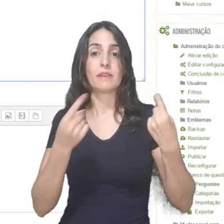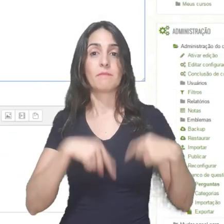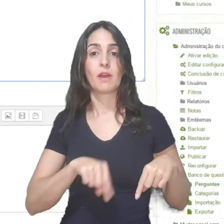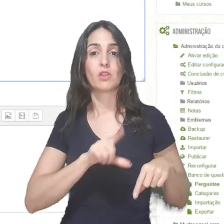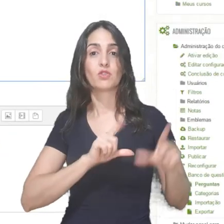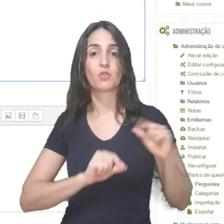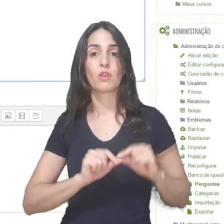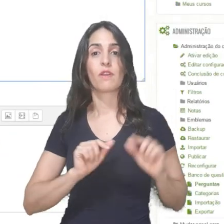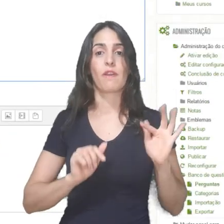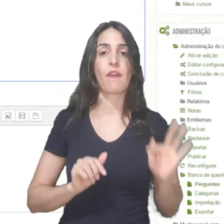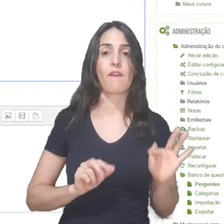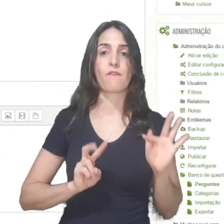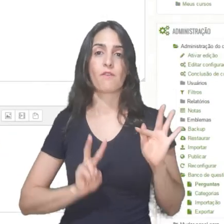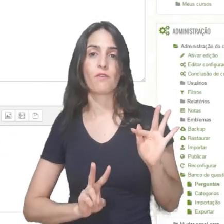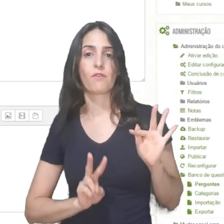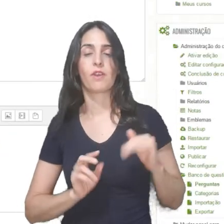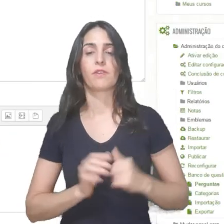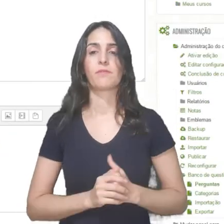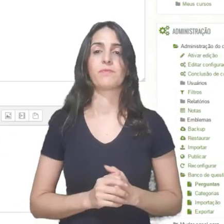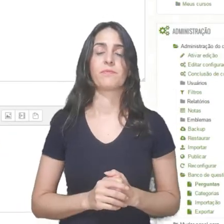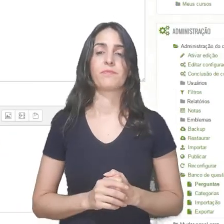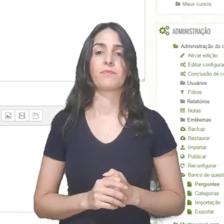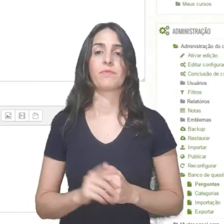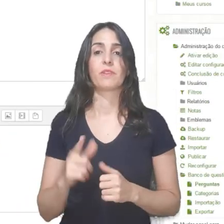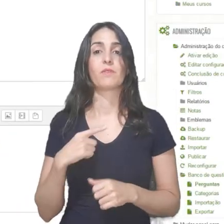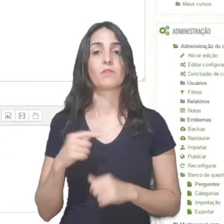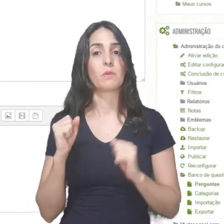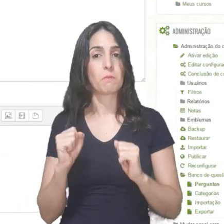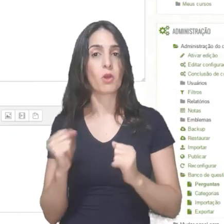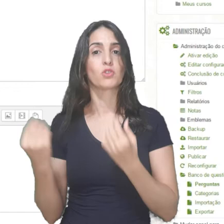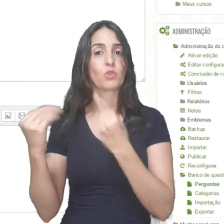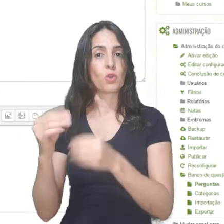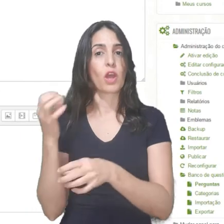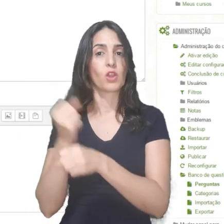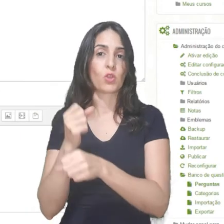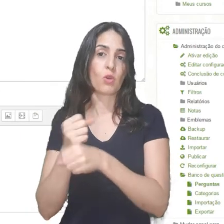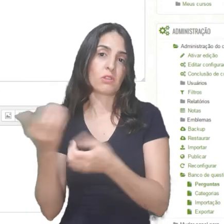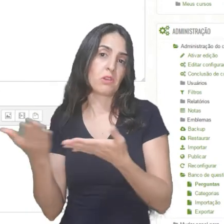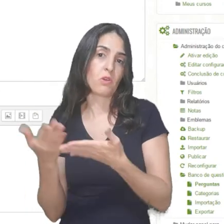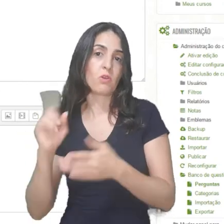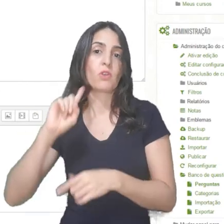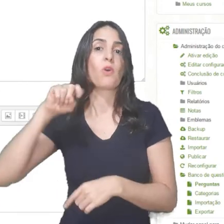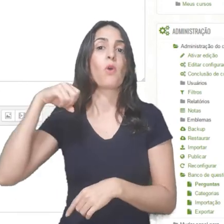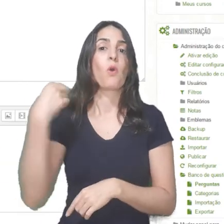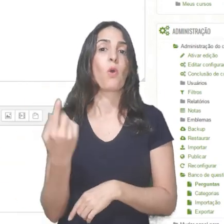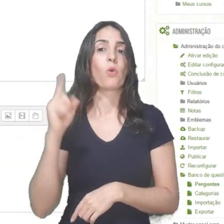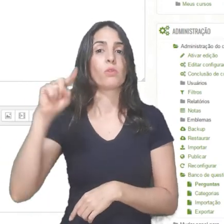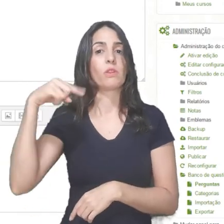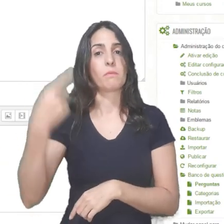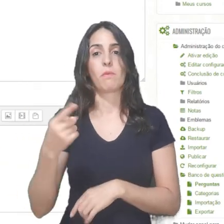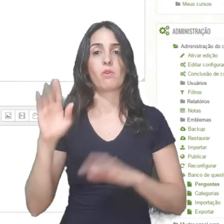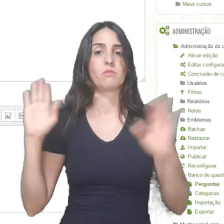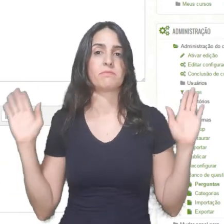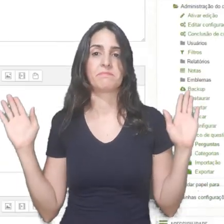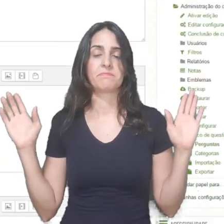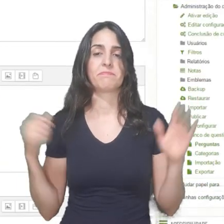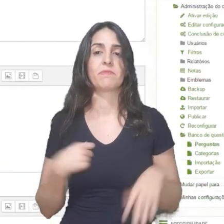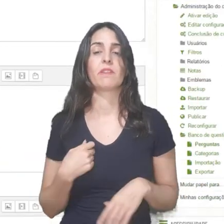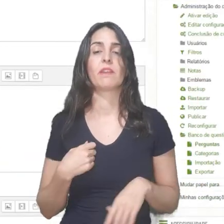falso. Aqui em marcação padrão é o valor dessa questão, que você pode configurar agora ou